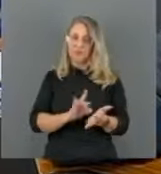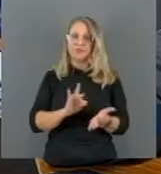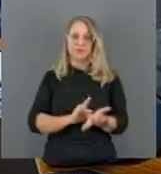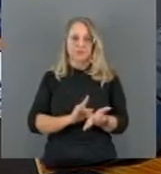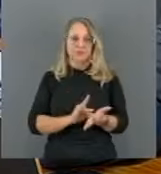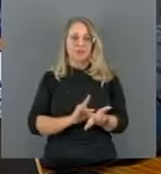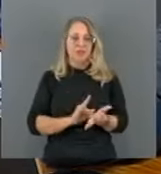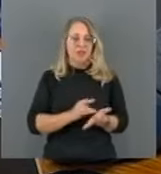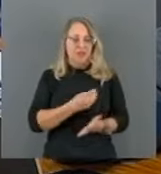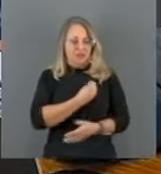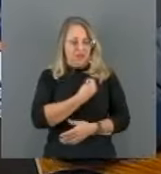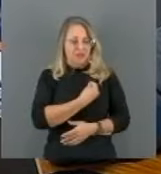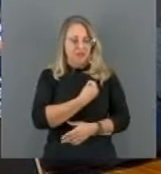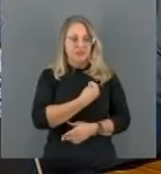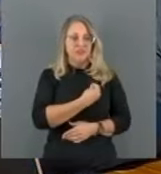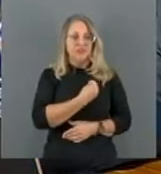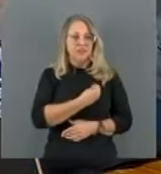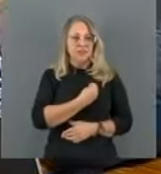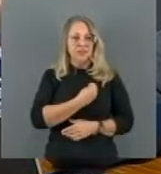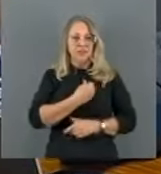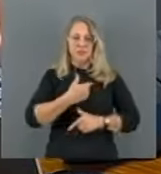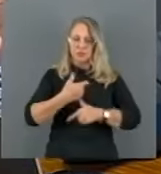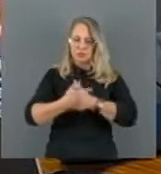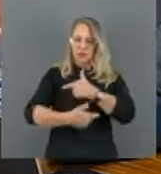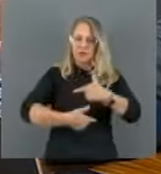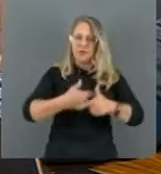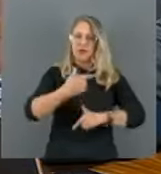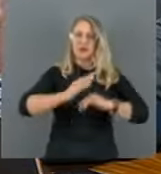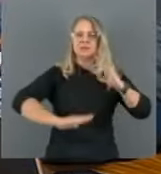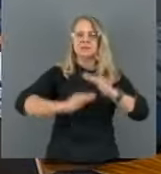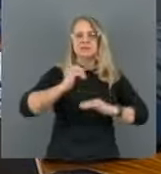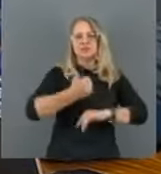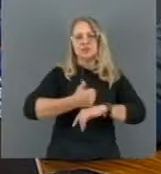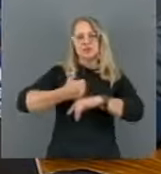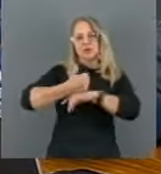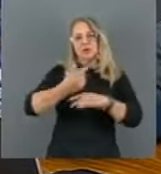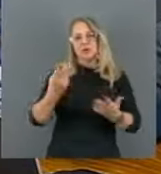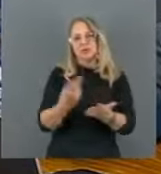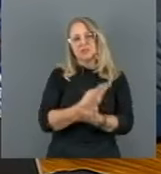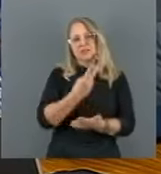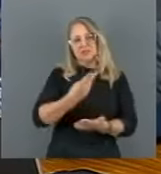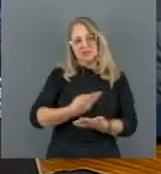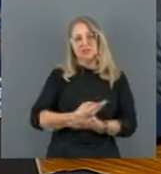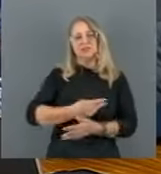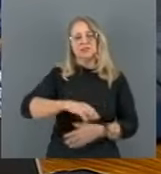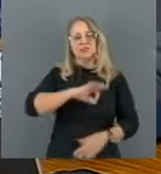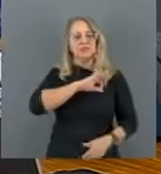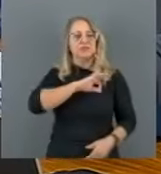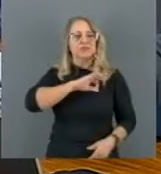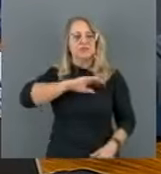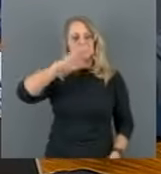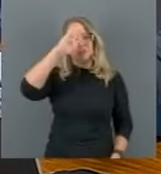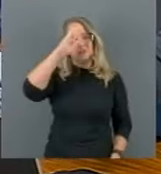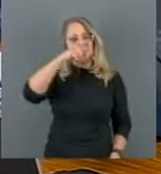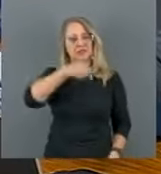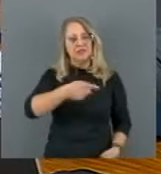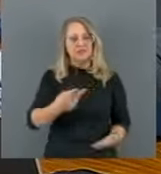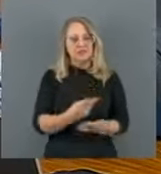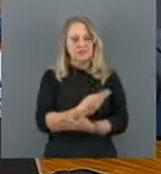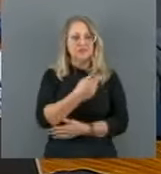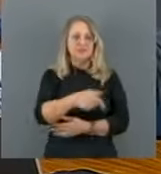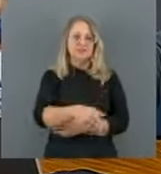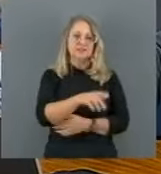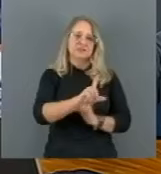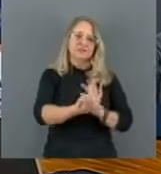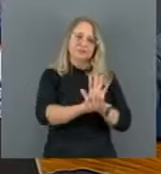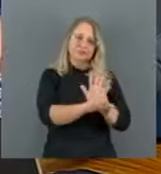uma a vida e a carreira de um profissional como um policial militar que é o caso aqui que também abrange essa legislação porque mais